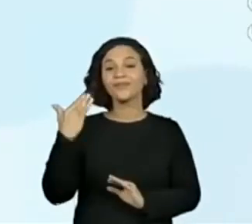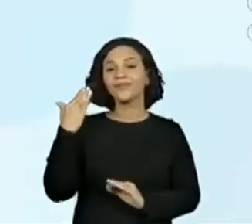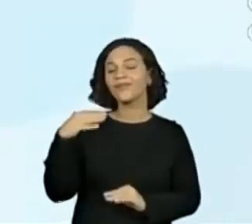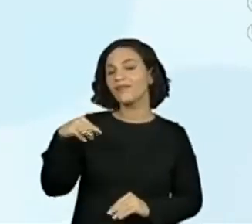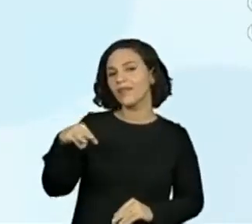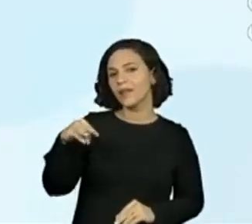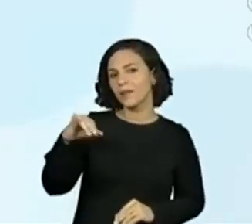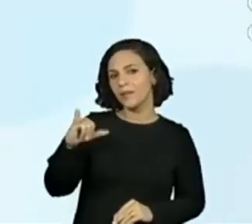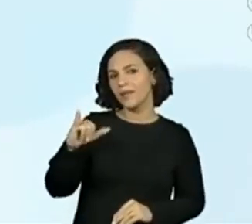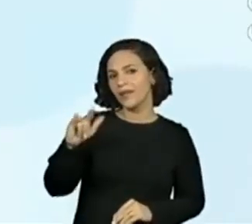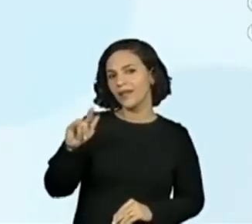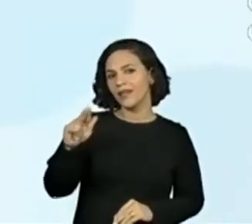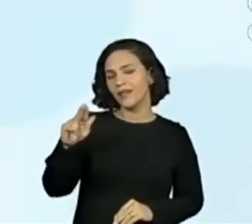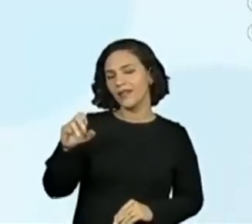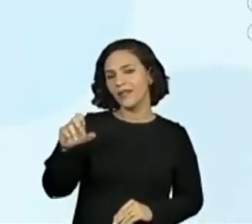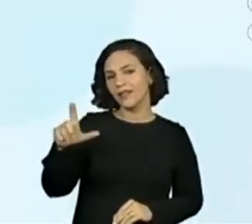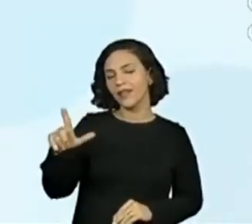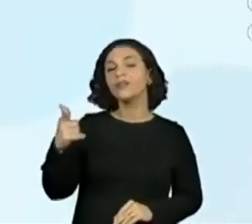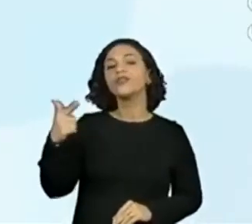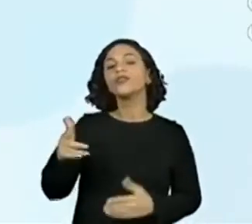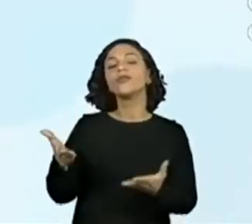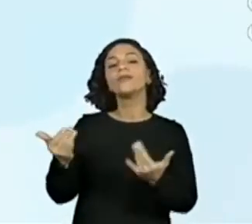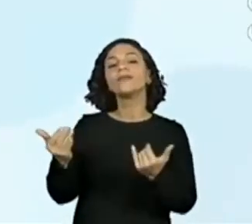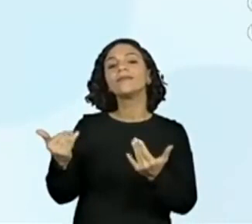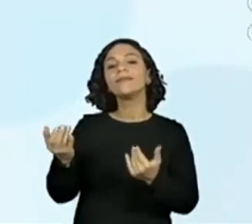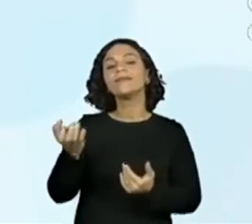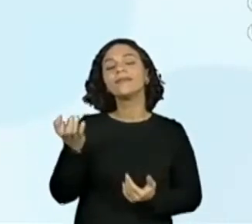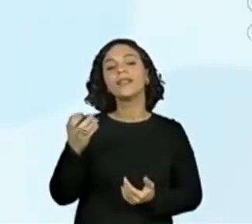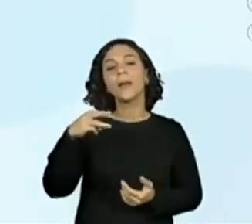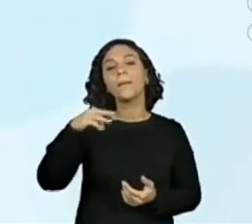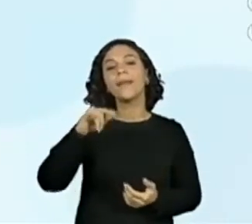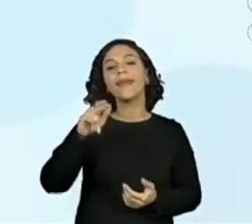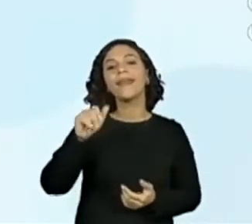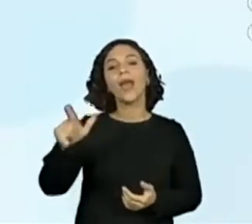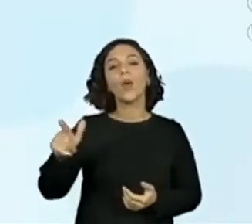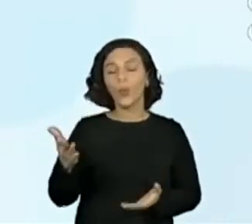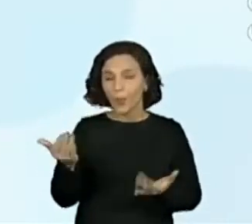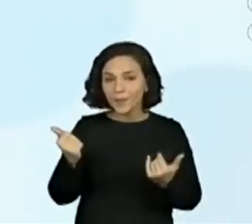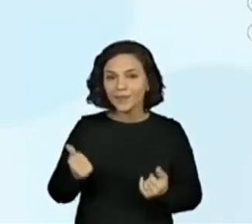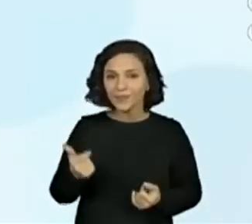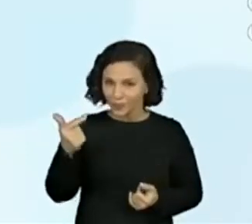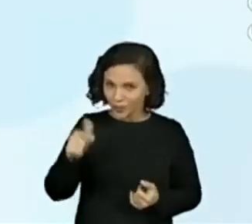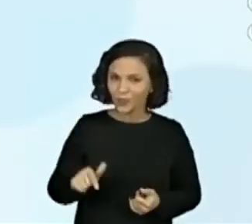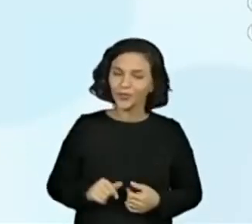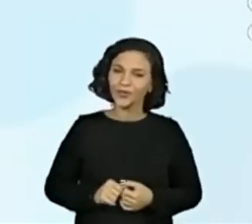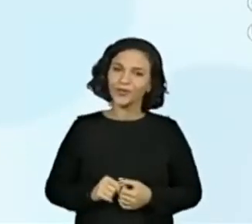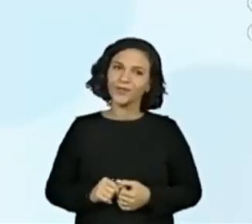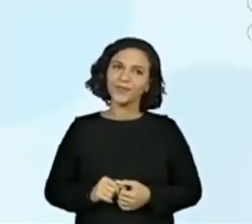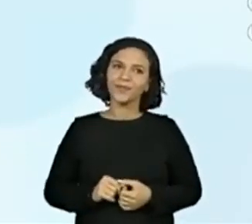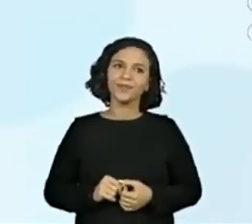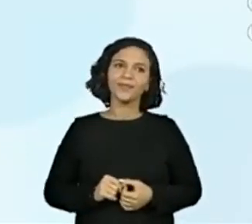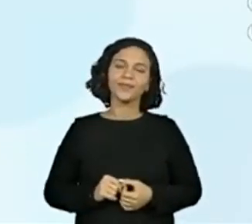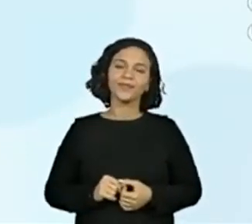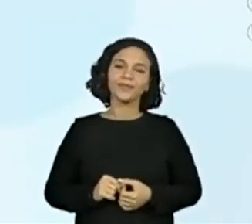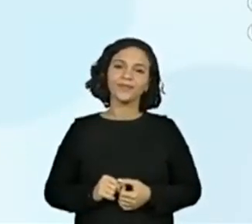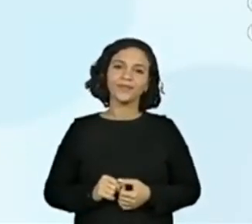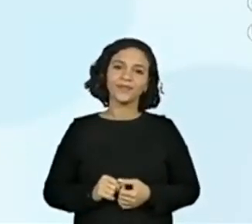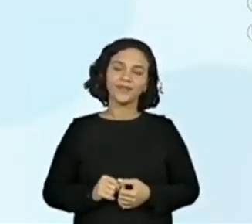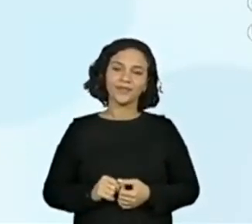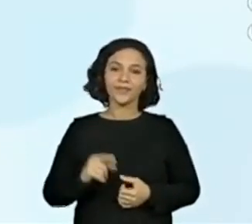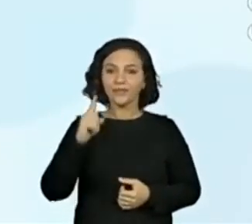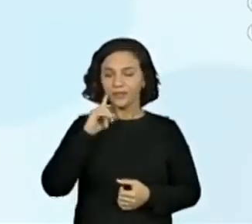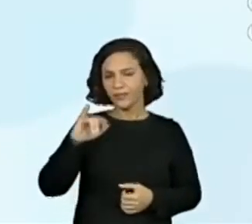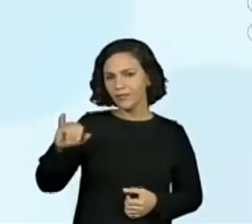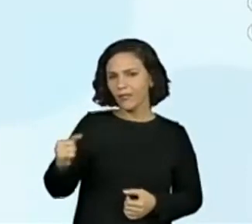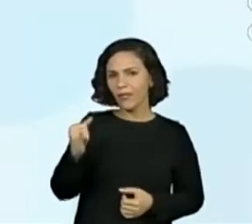sugerido, não deu para pegar o número dele. Vamos aí, qual que é o número que o Miguel vai sugerir? Pode sugerir novamente, Miguel. Ah, isso. Olha,